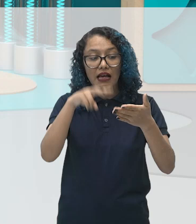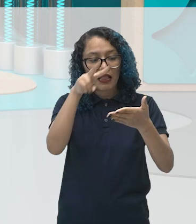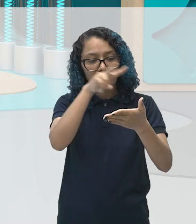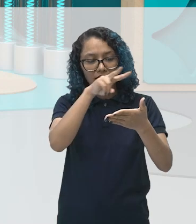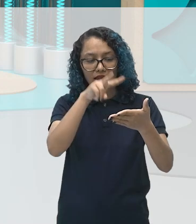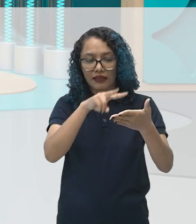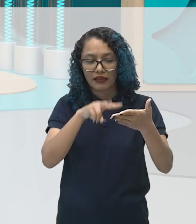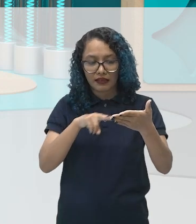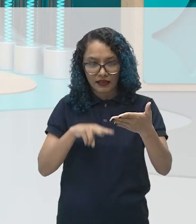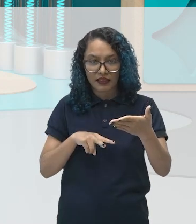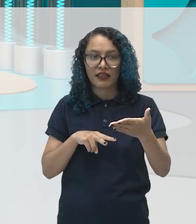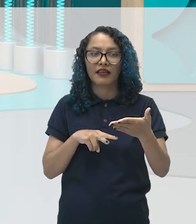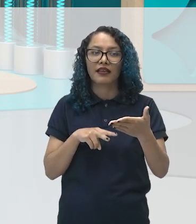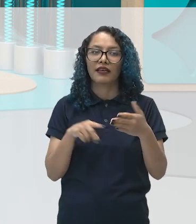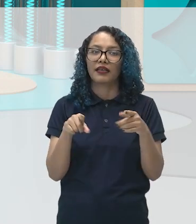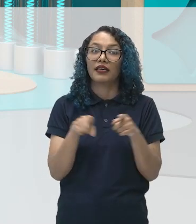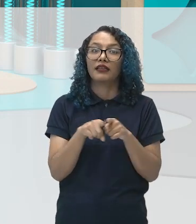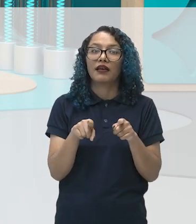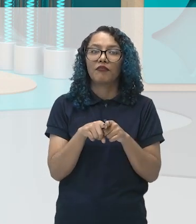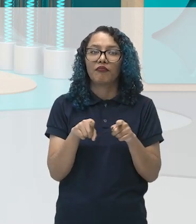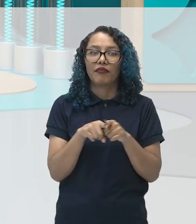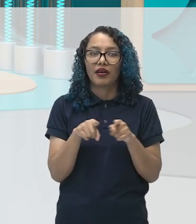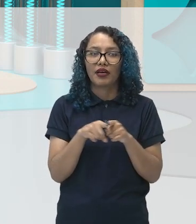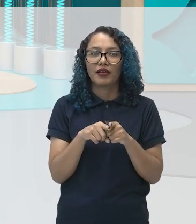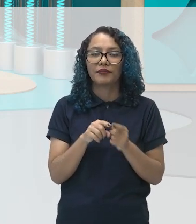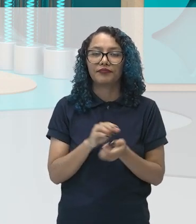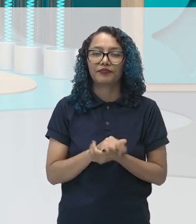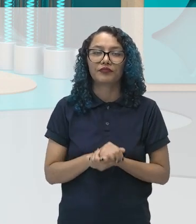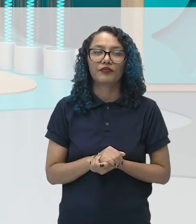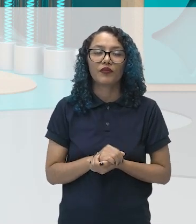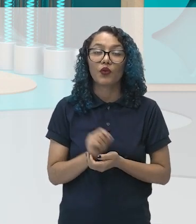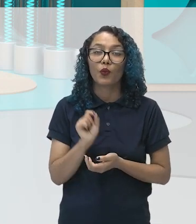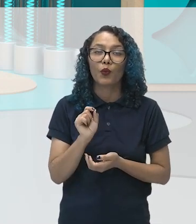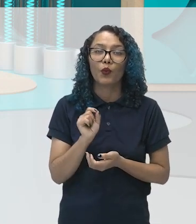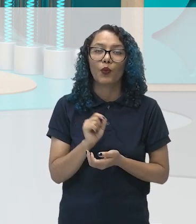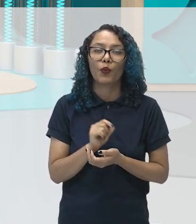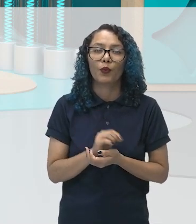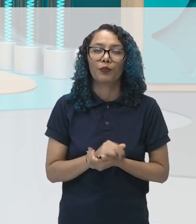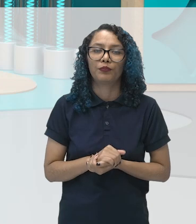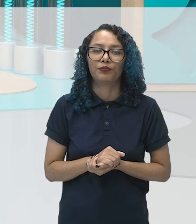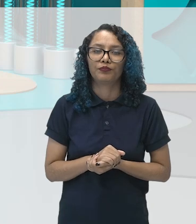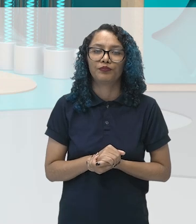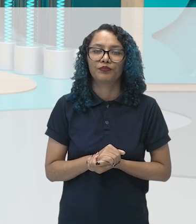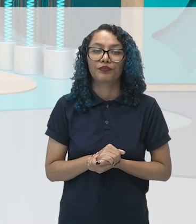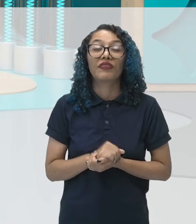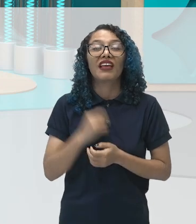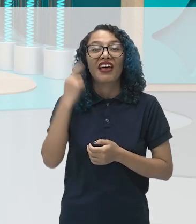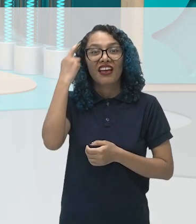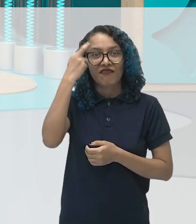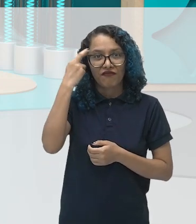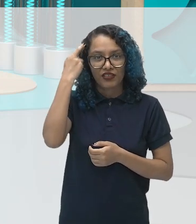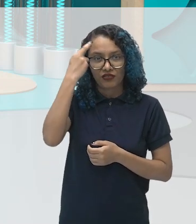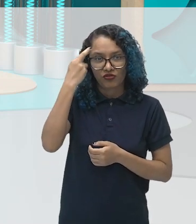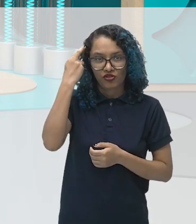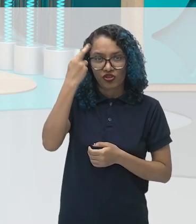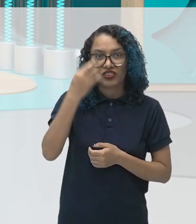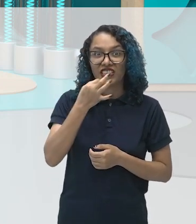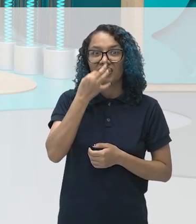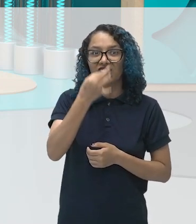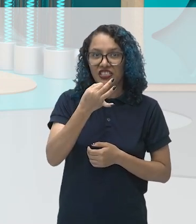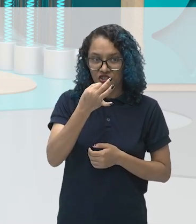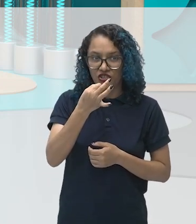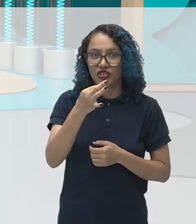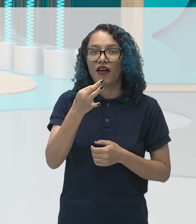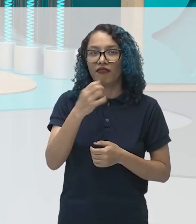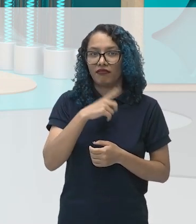o texto e precisa, pessoal, fazer o processo de refletir criticamente